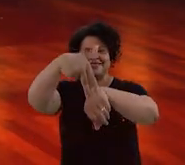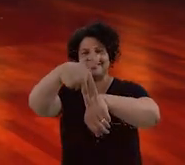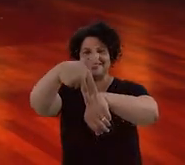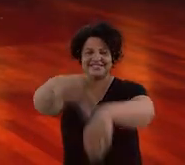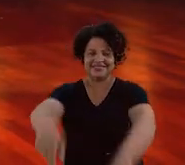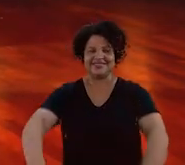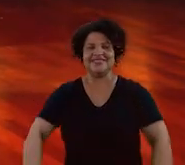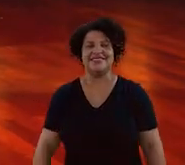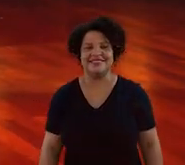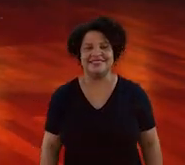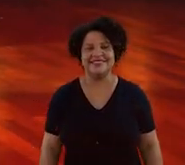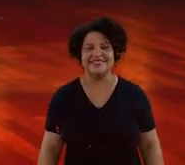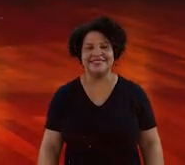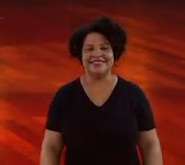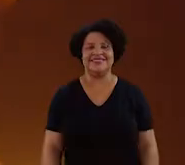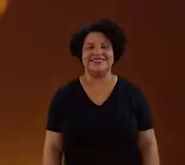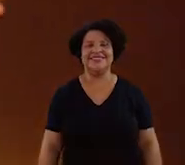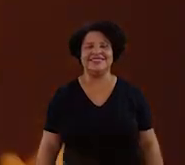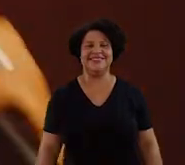P-R-G-A, pega.